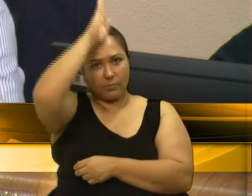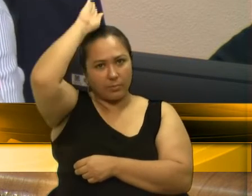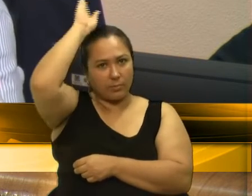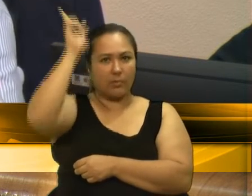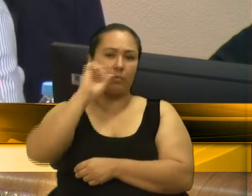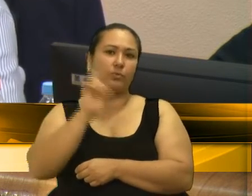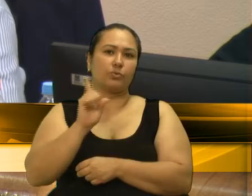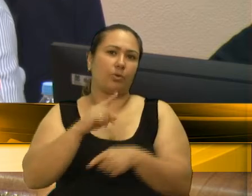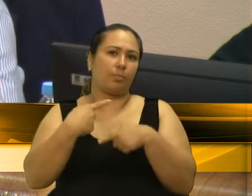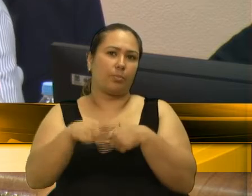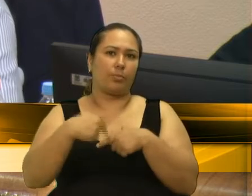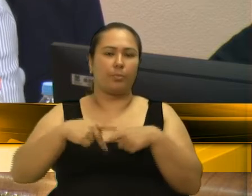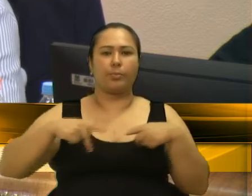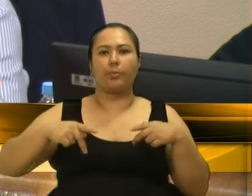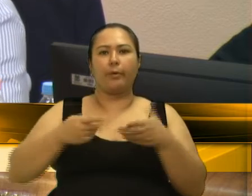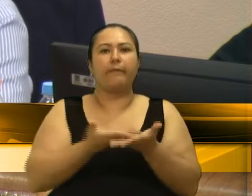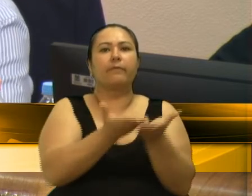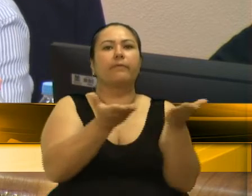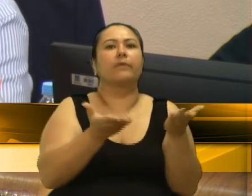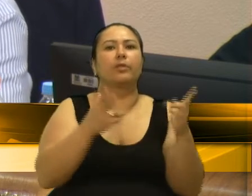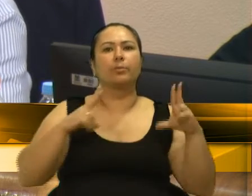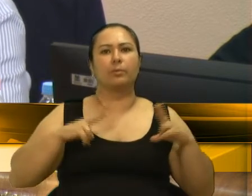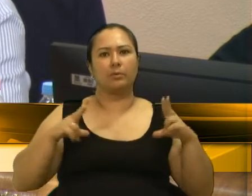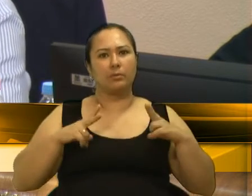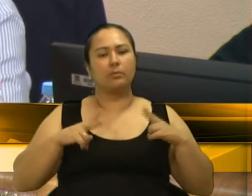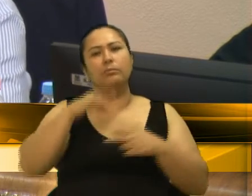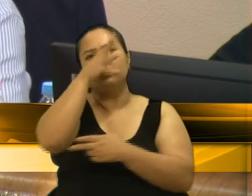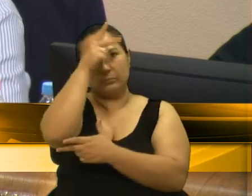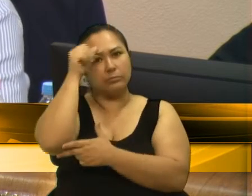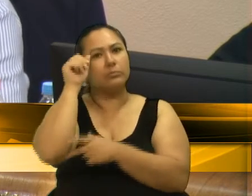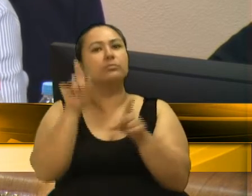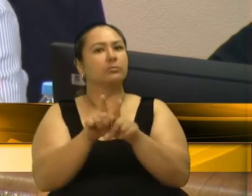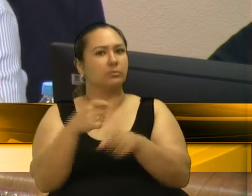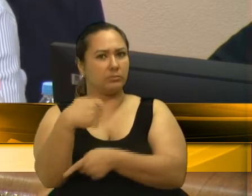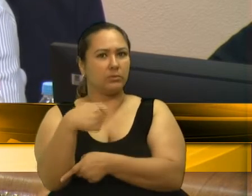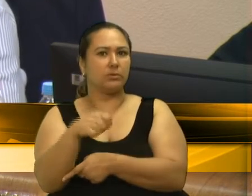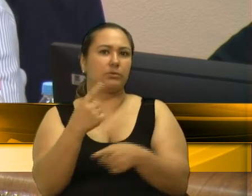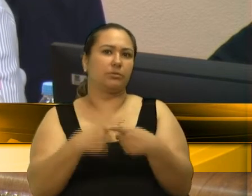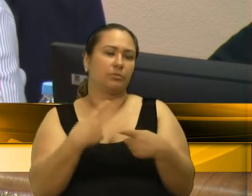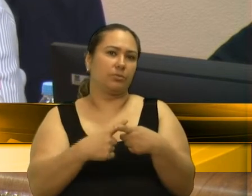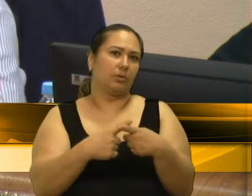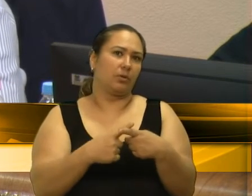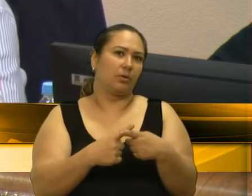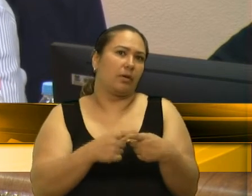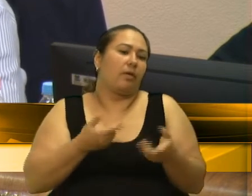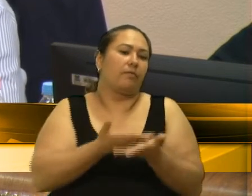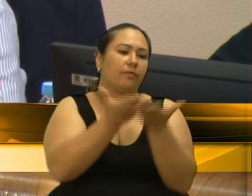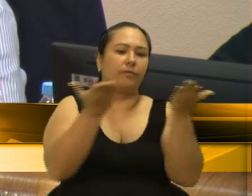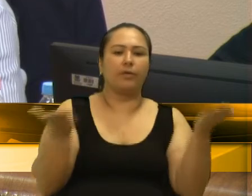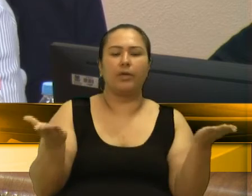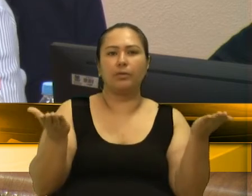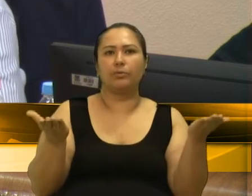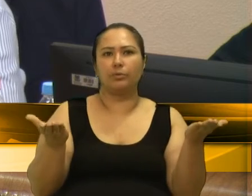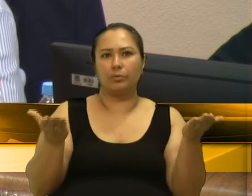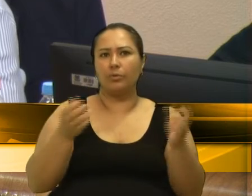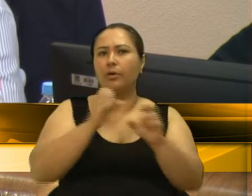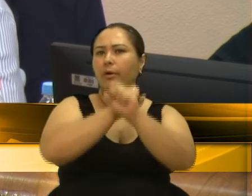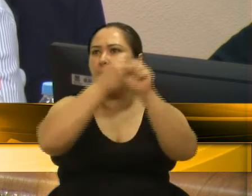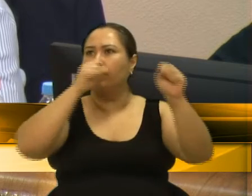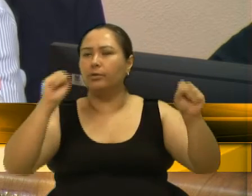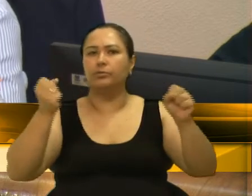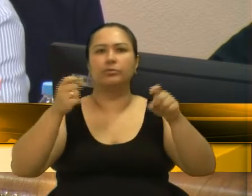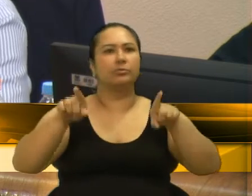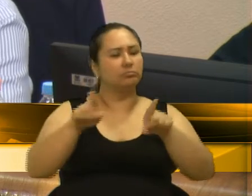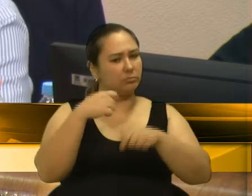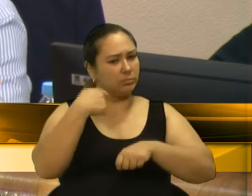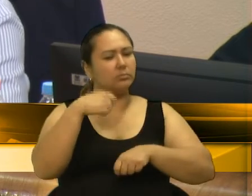município também precisa ter esse alvará para seus eventos. O próprio porte do evento, se pequeno, médio, grande, enfim, essas construções,